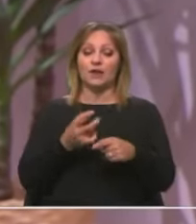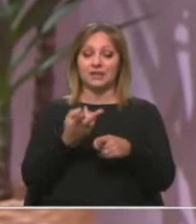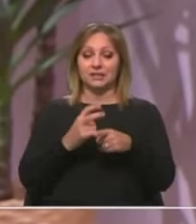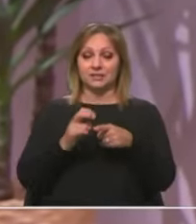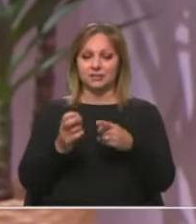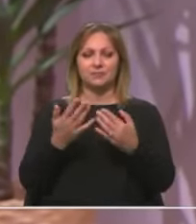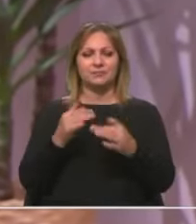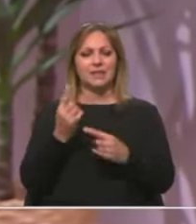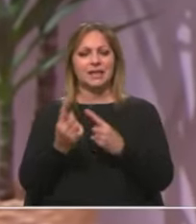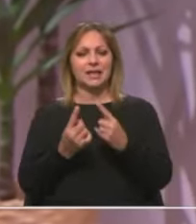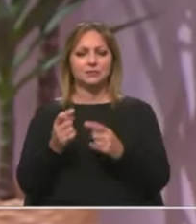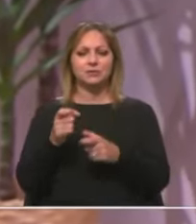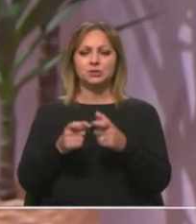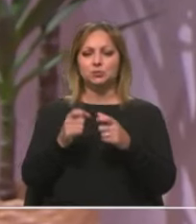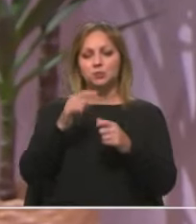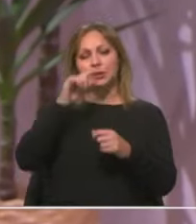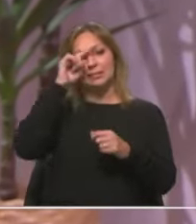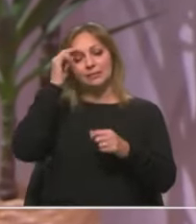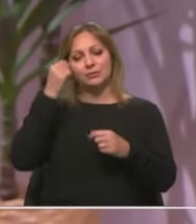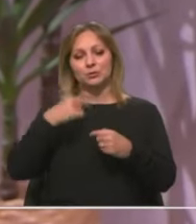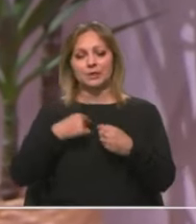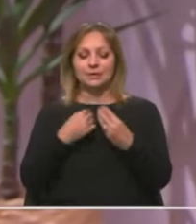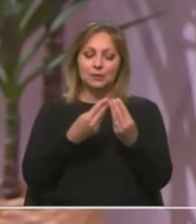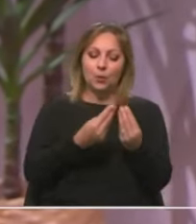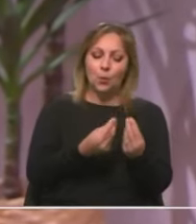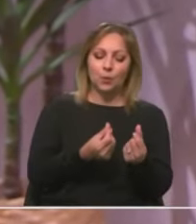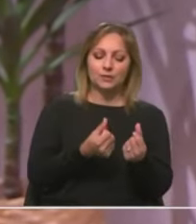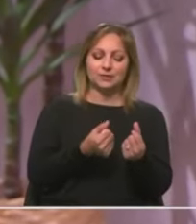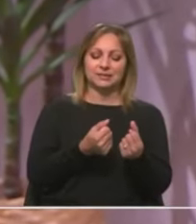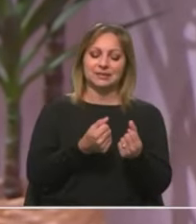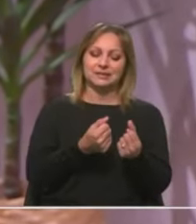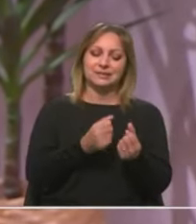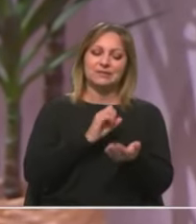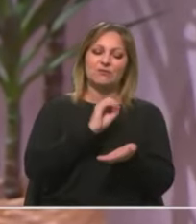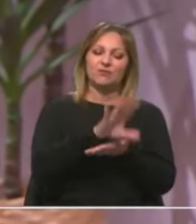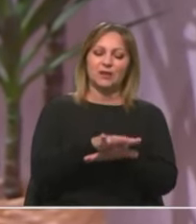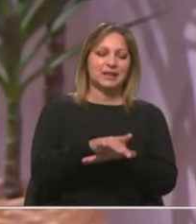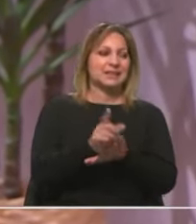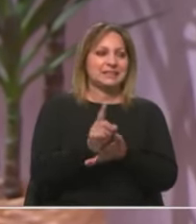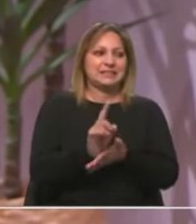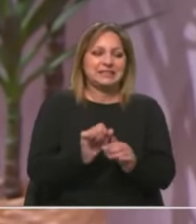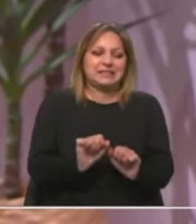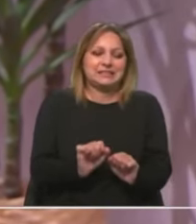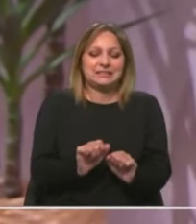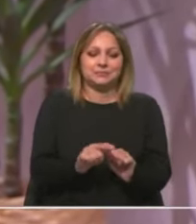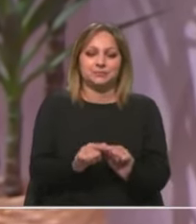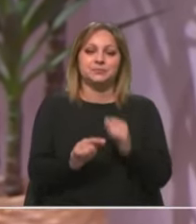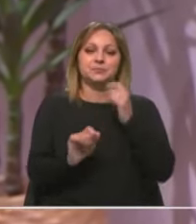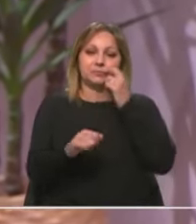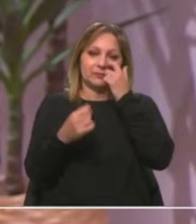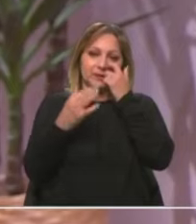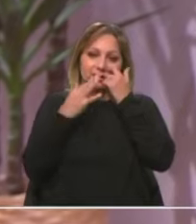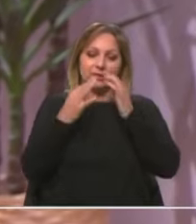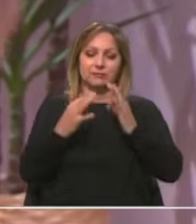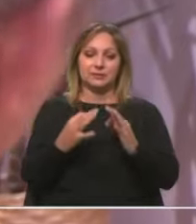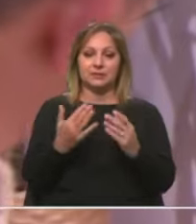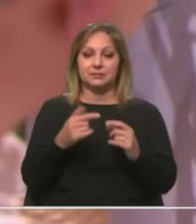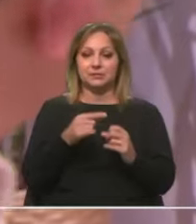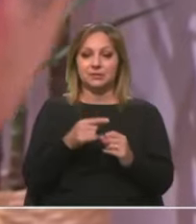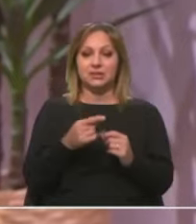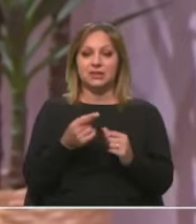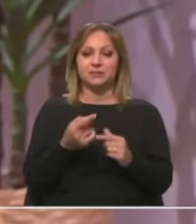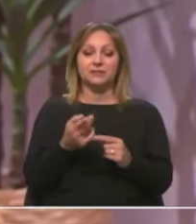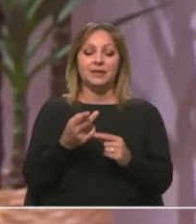às vezes as pessoas têm alguma dificuldade em desfazerem-se de É aquelas coisinhas verdade. que já não fazem falta É nenhuma, se verdade, calhar é verdade. nunca fez Mas isso falta. é